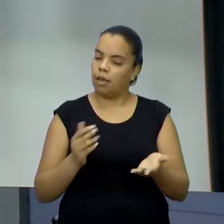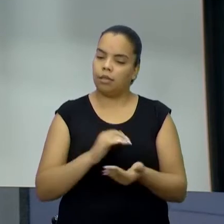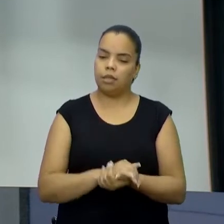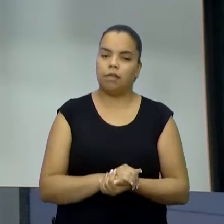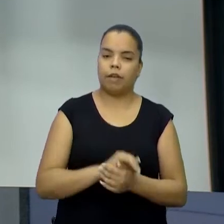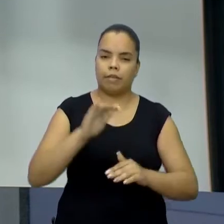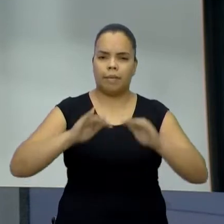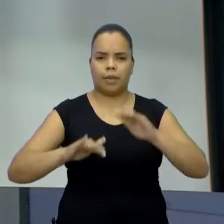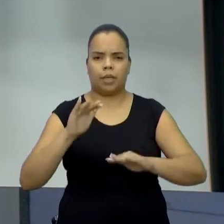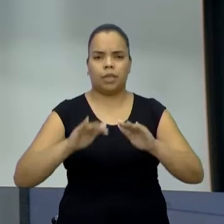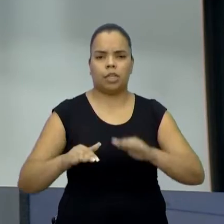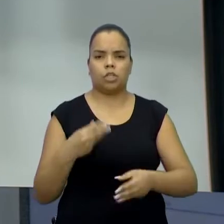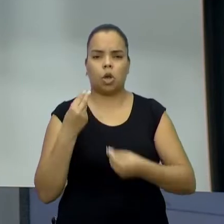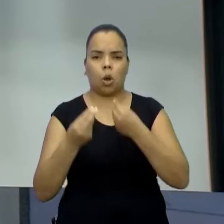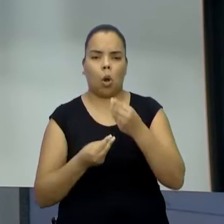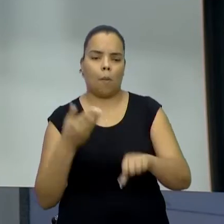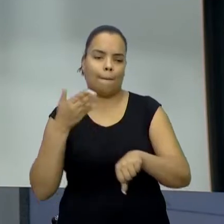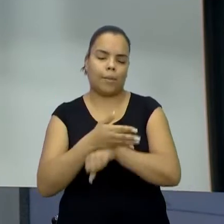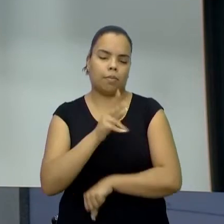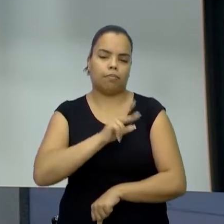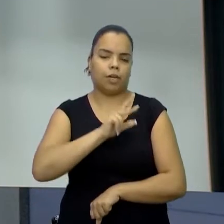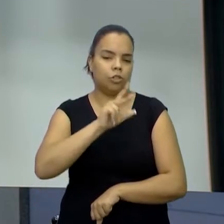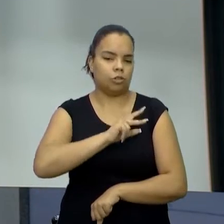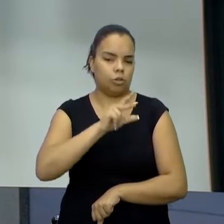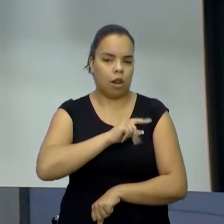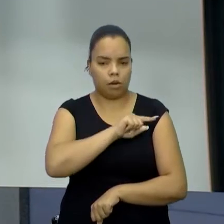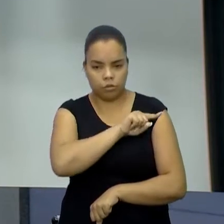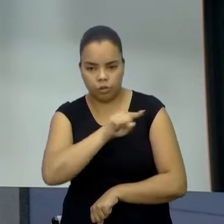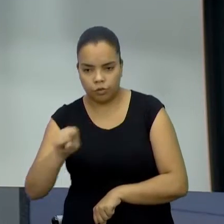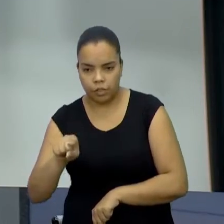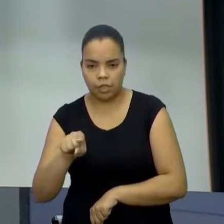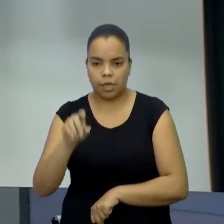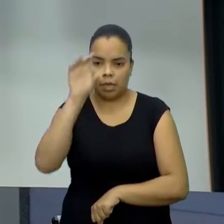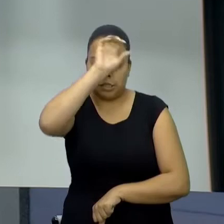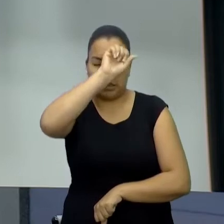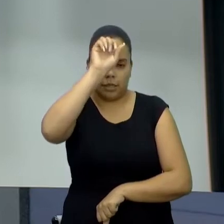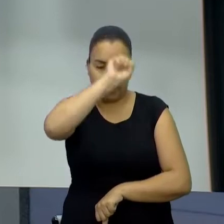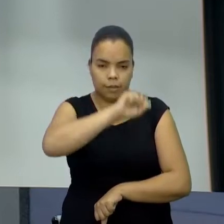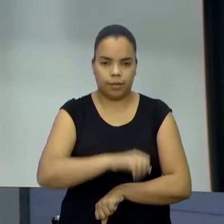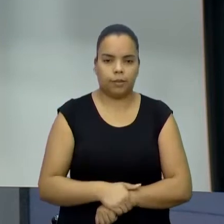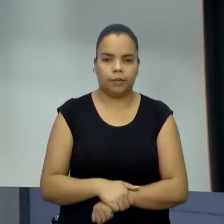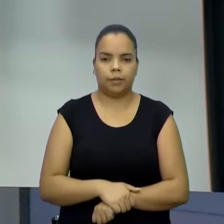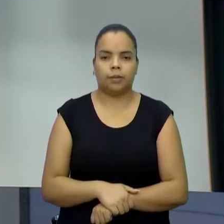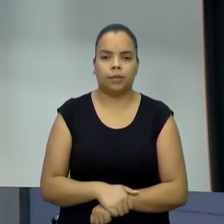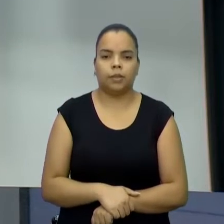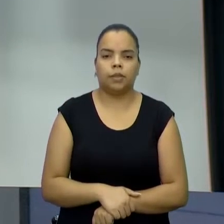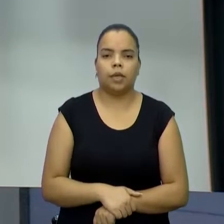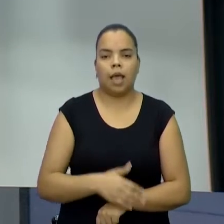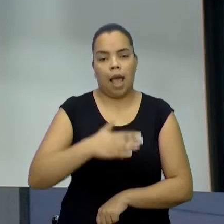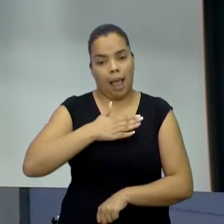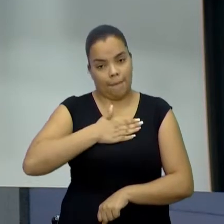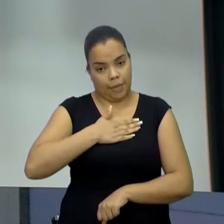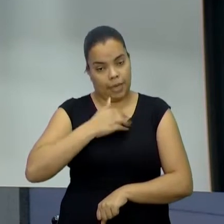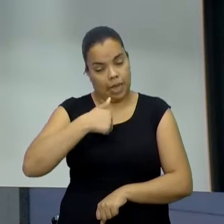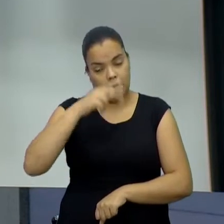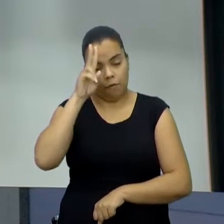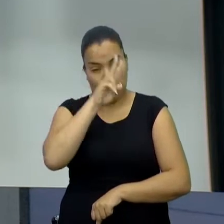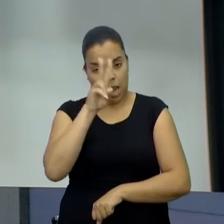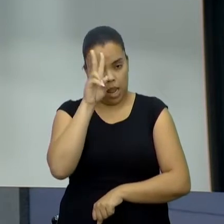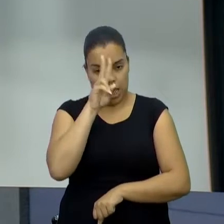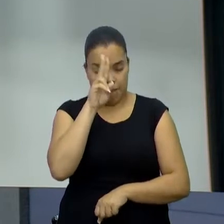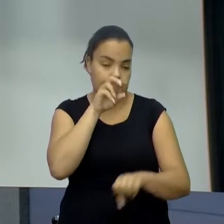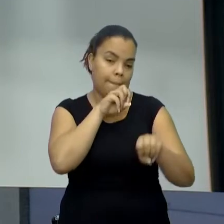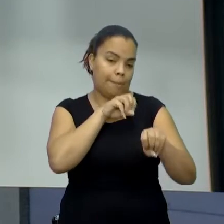depender muito da particularidade de como foi o aprendizado de vocês. Então a mim cabe retomar